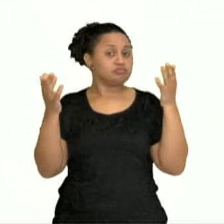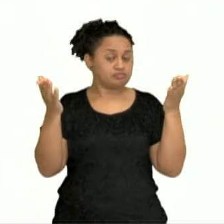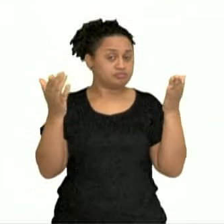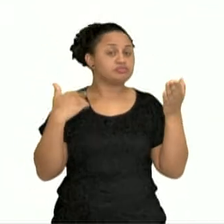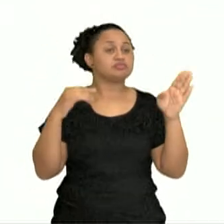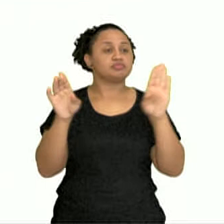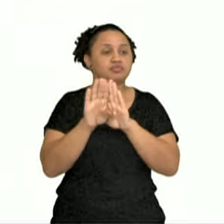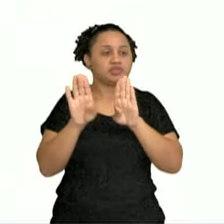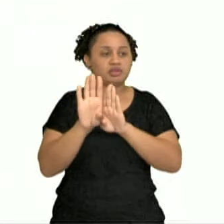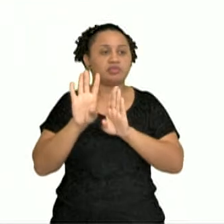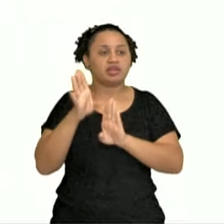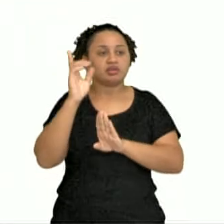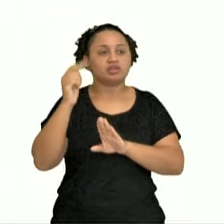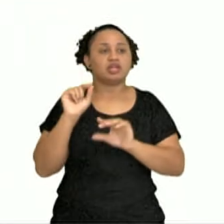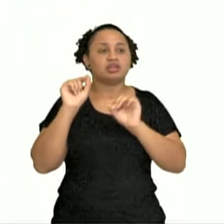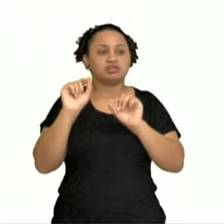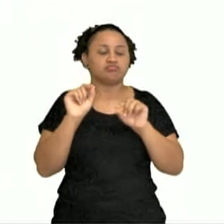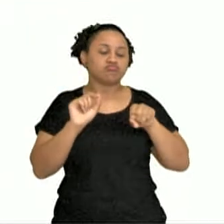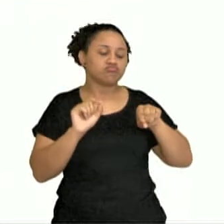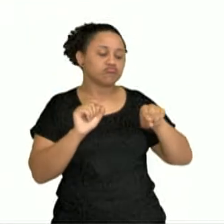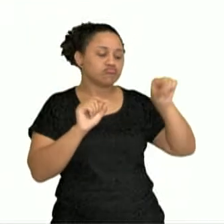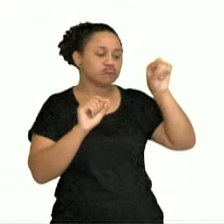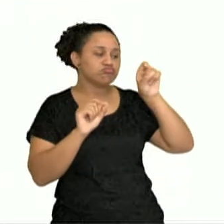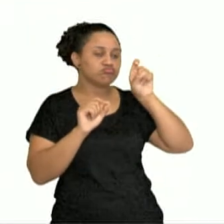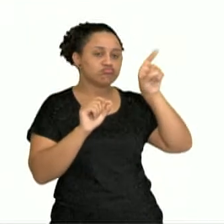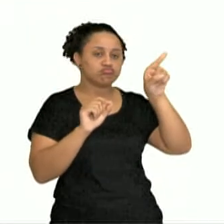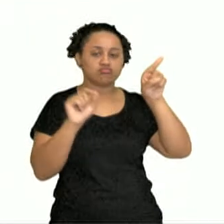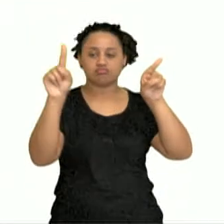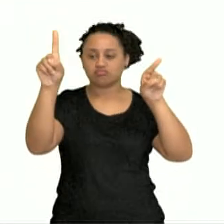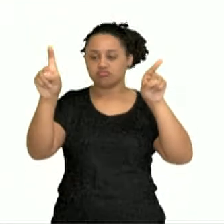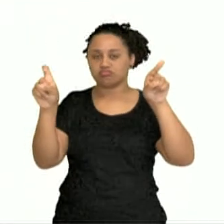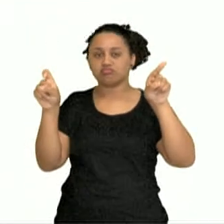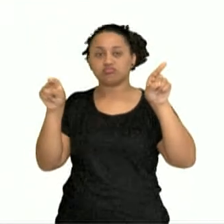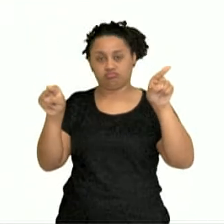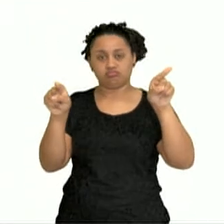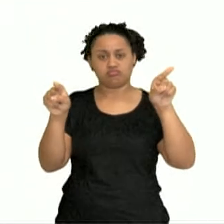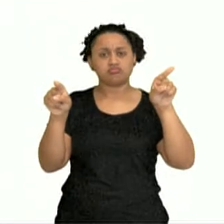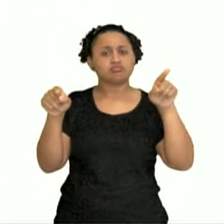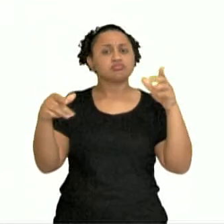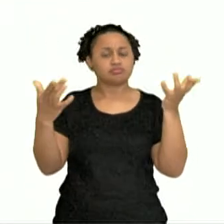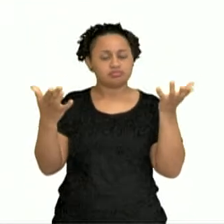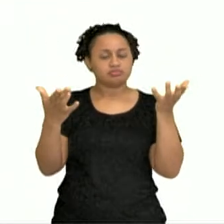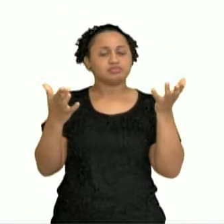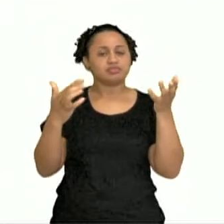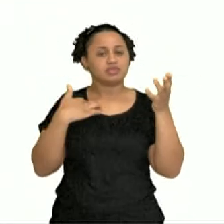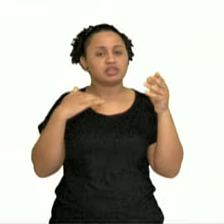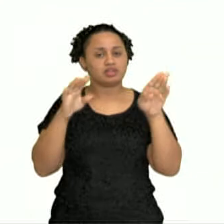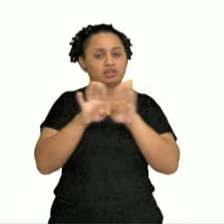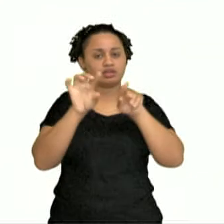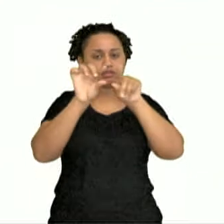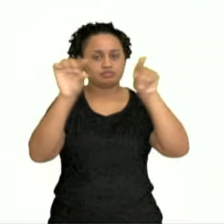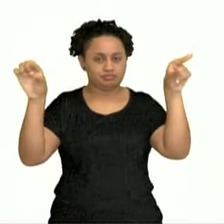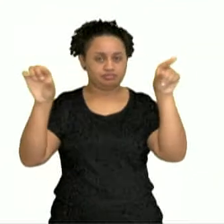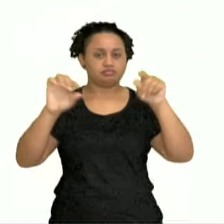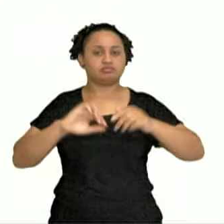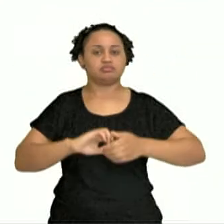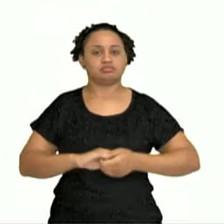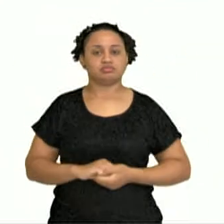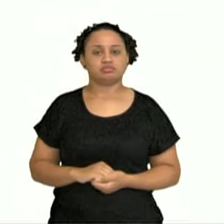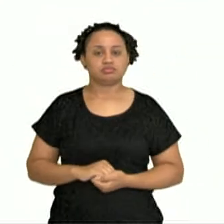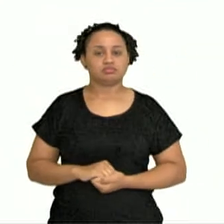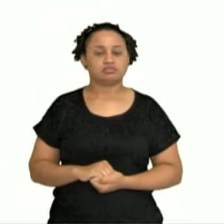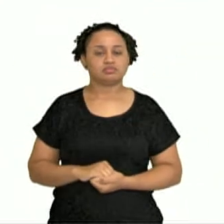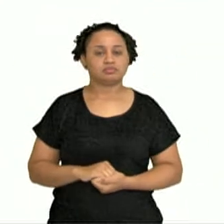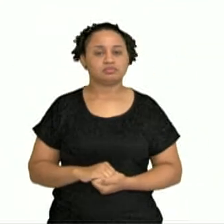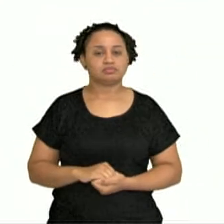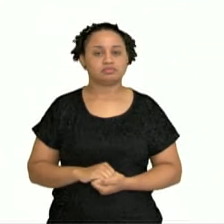também acontece com a exclamação. Por favor, senhor, dá-me uma señal. Ponto de exclamação invertido no começo